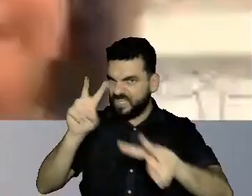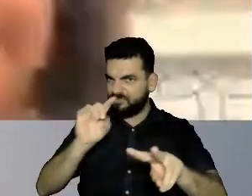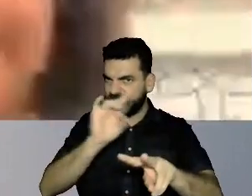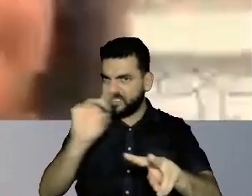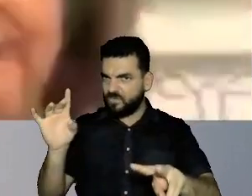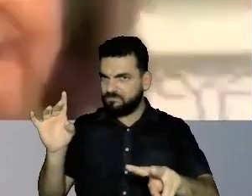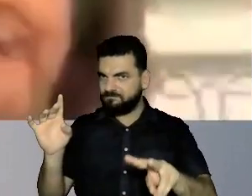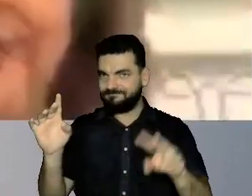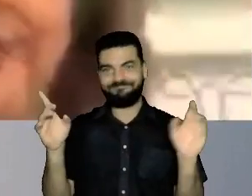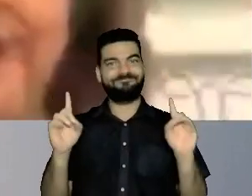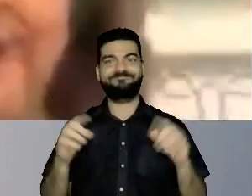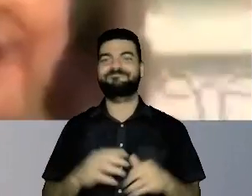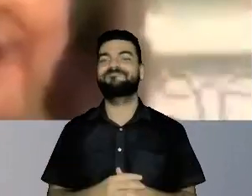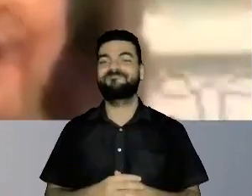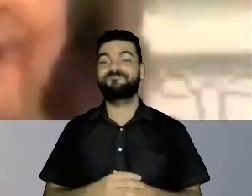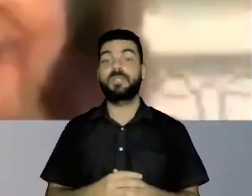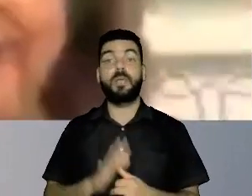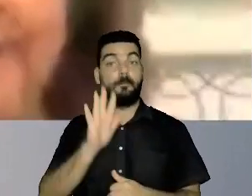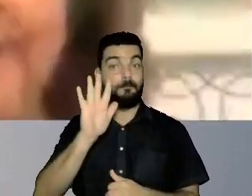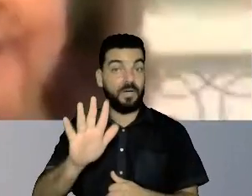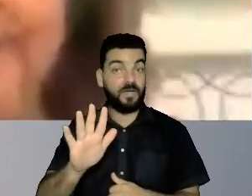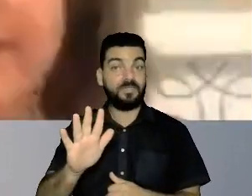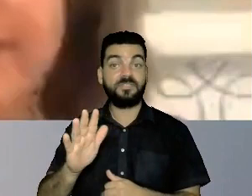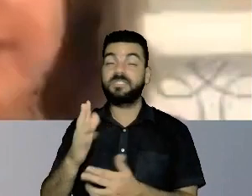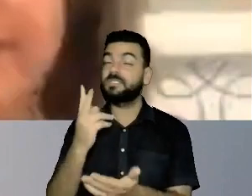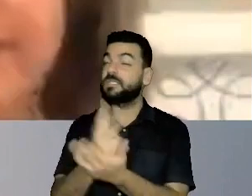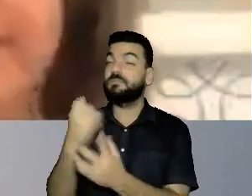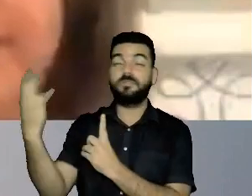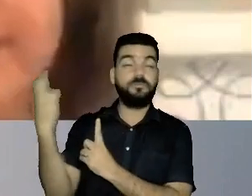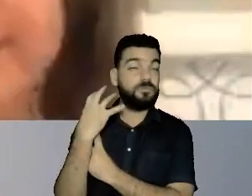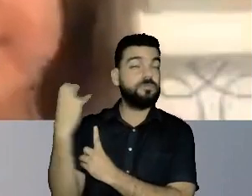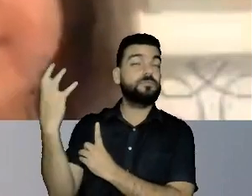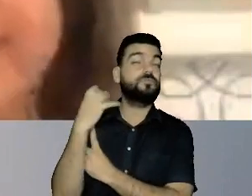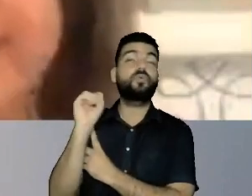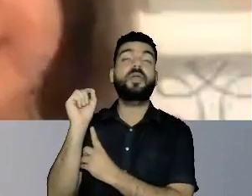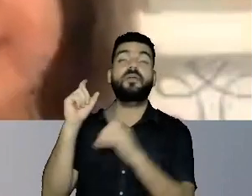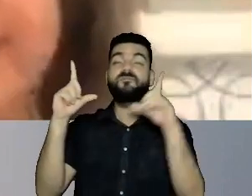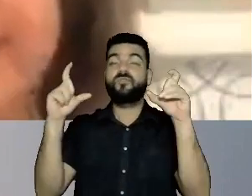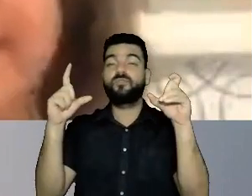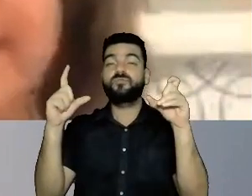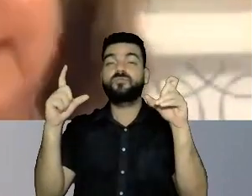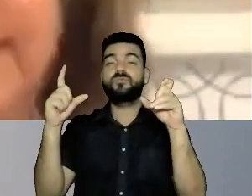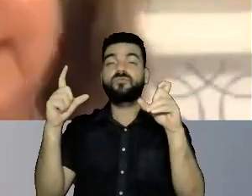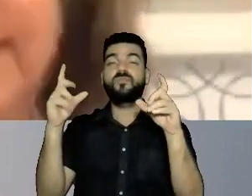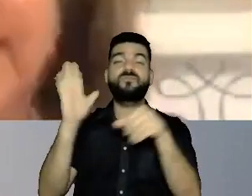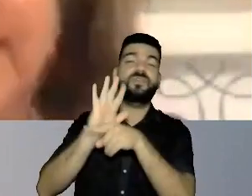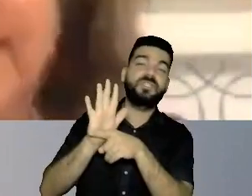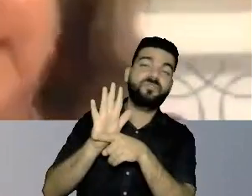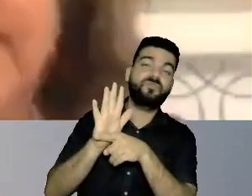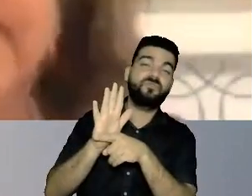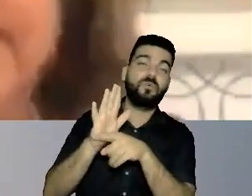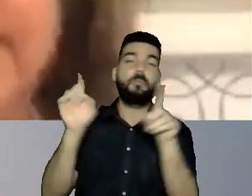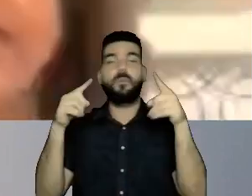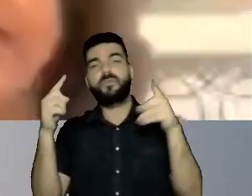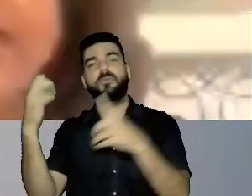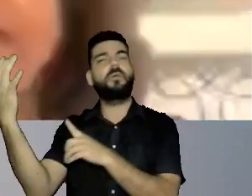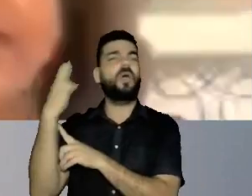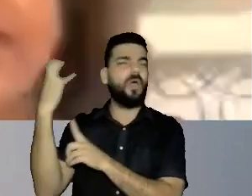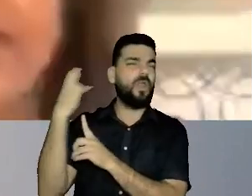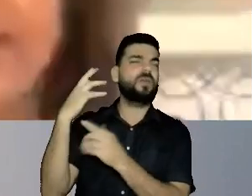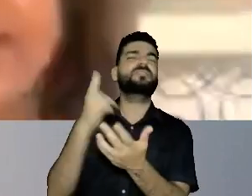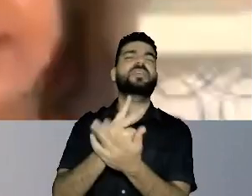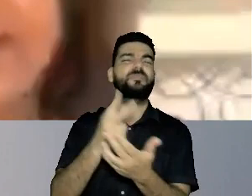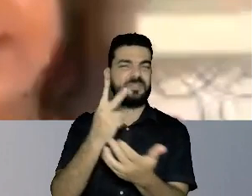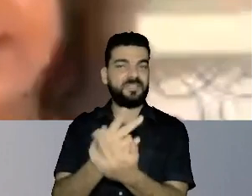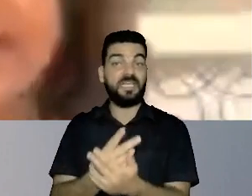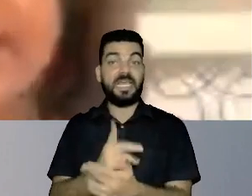verbo, a partir da fala, mas dificilmente a gente pensa educação a partir do olhar, né? E nós somos